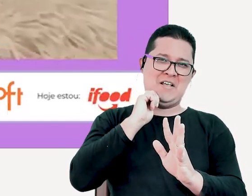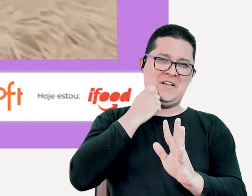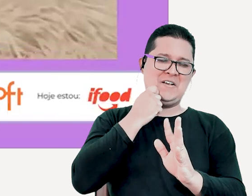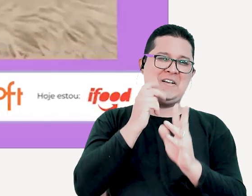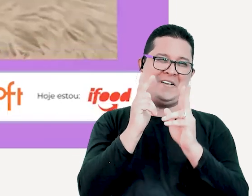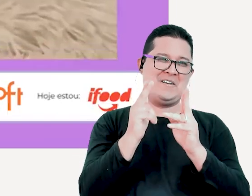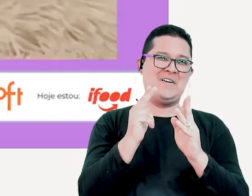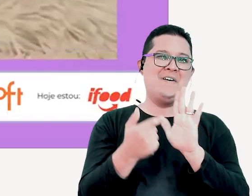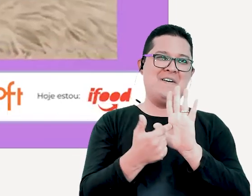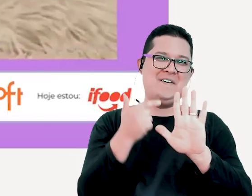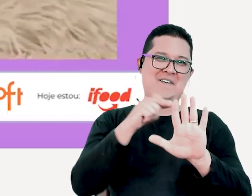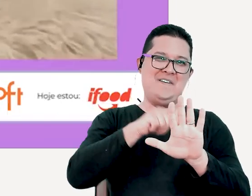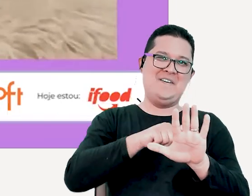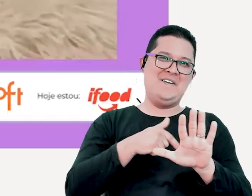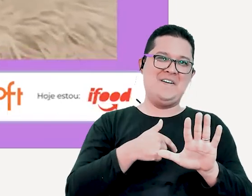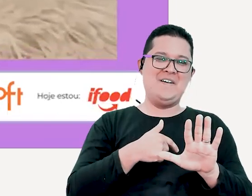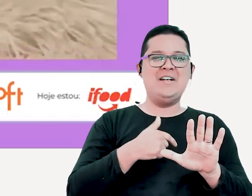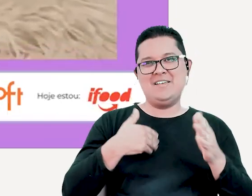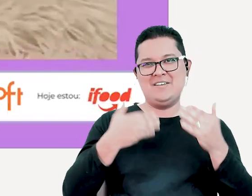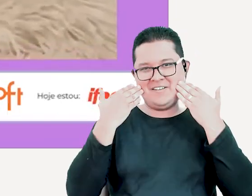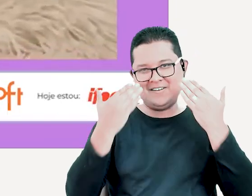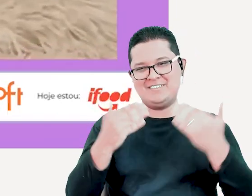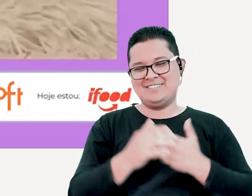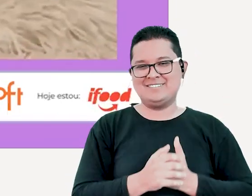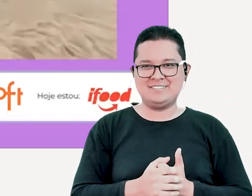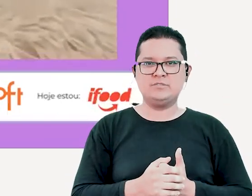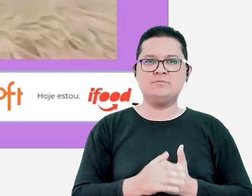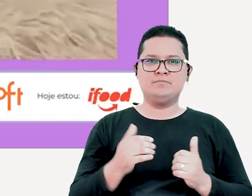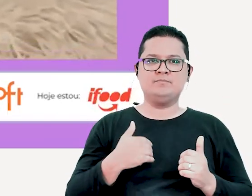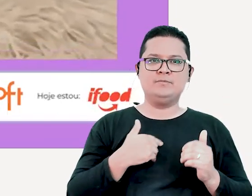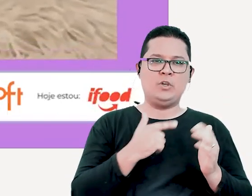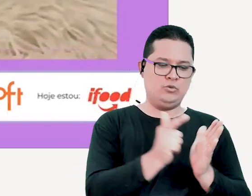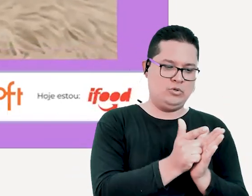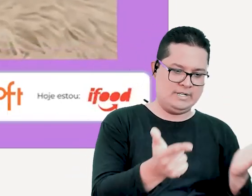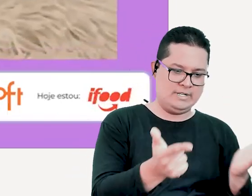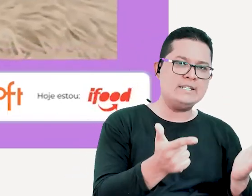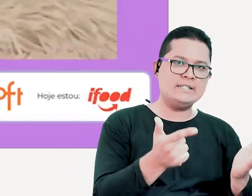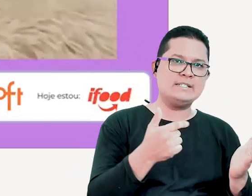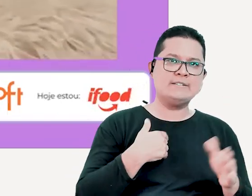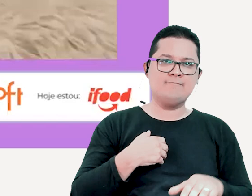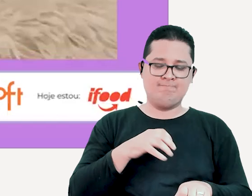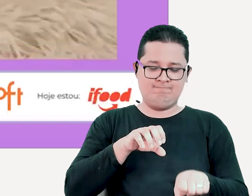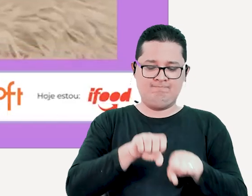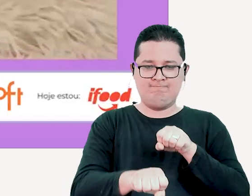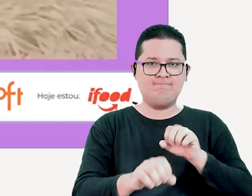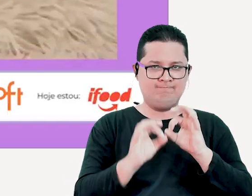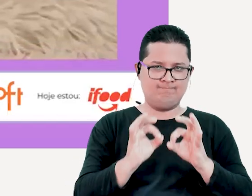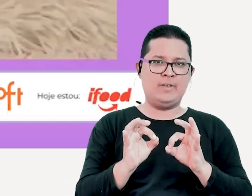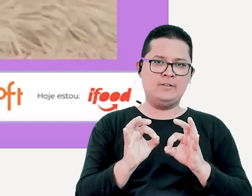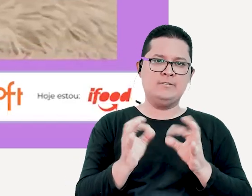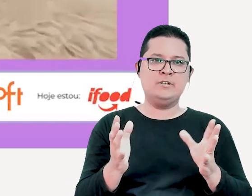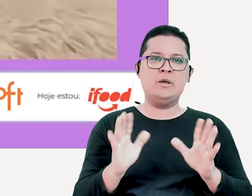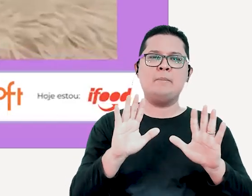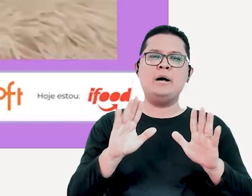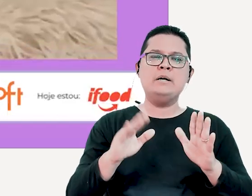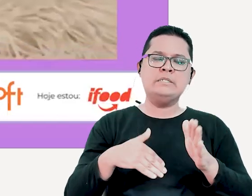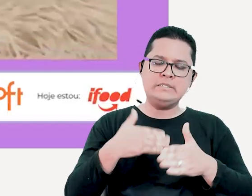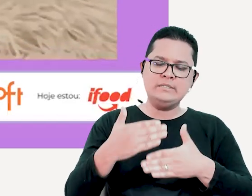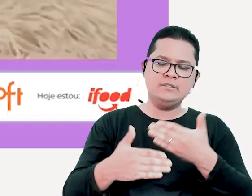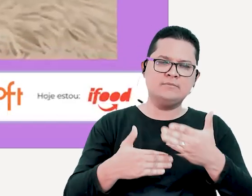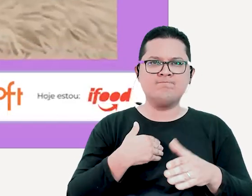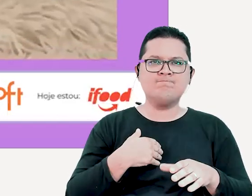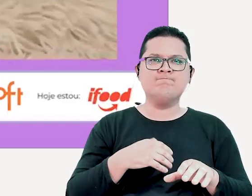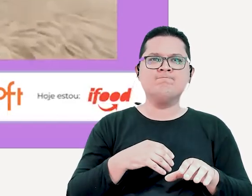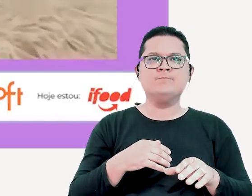sou jornalista, né? Então, por que eu estou aqui? Eu sou jornalista de formação, mas aí eu fui me especializando nesses mais de